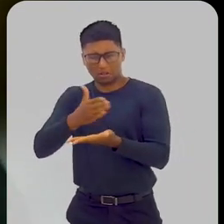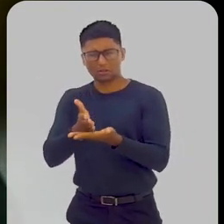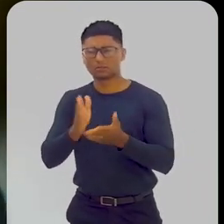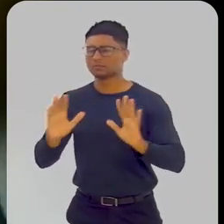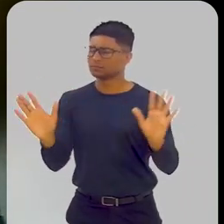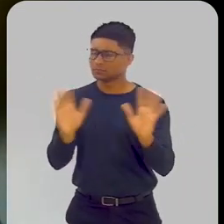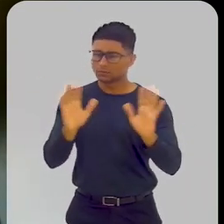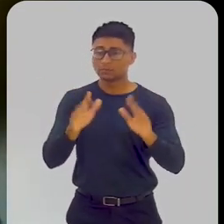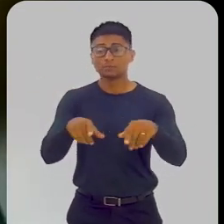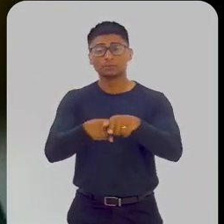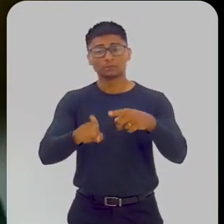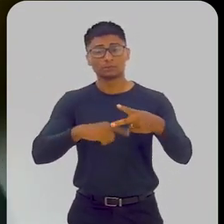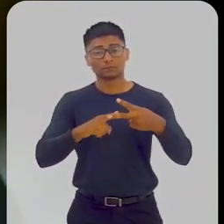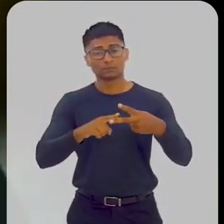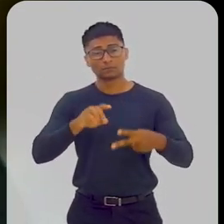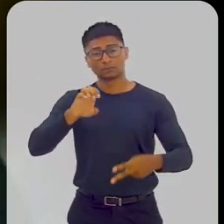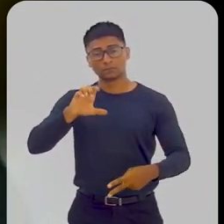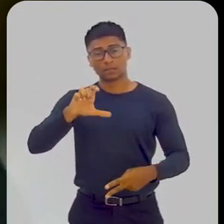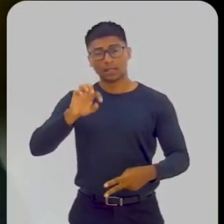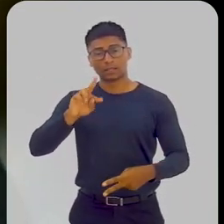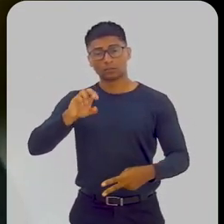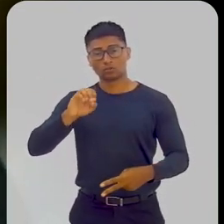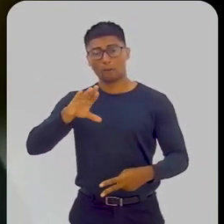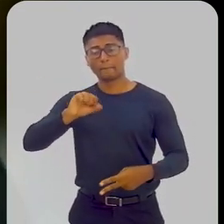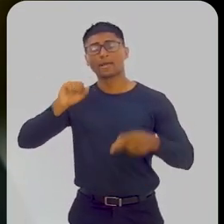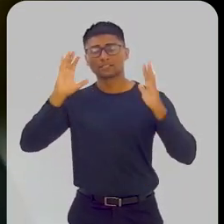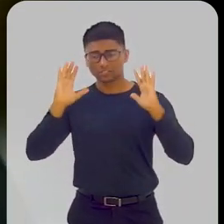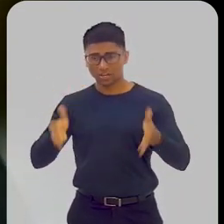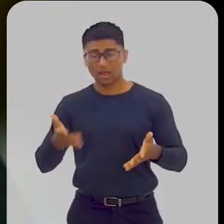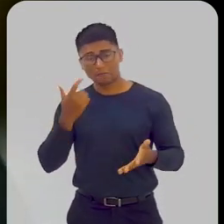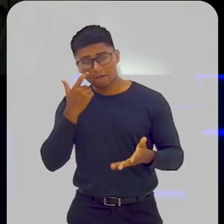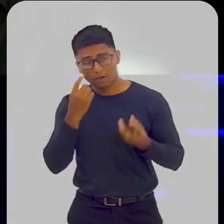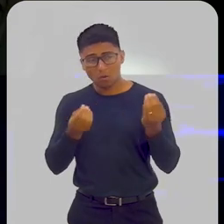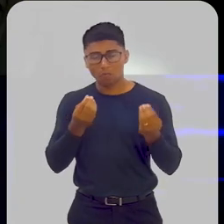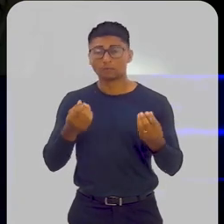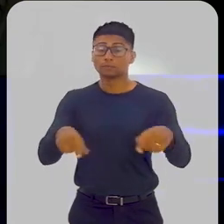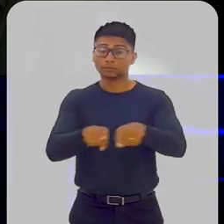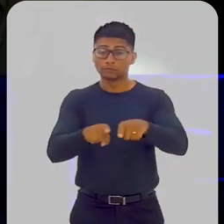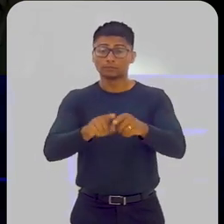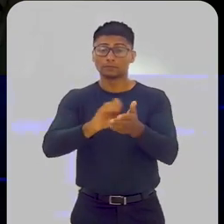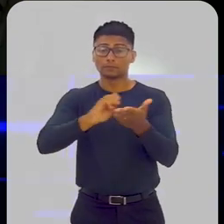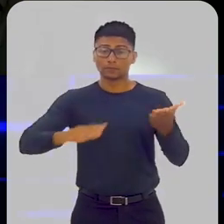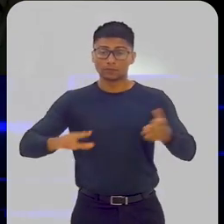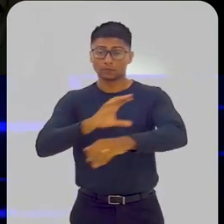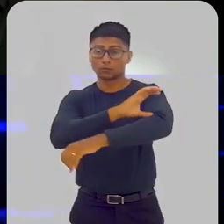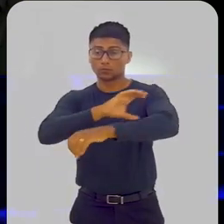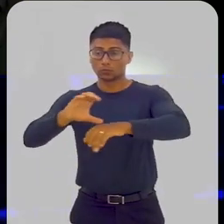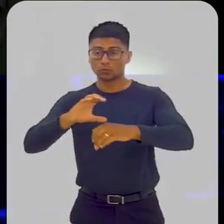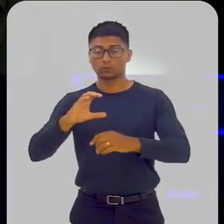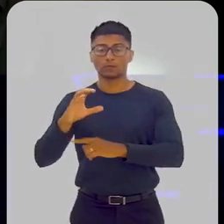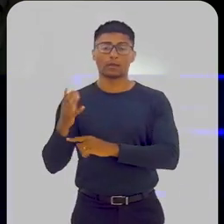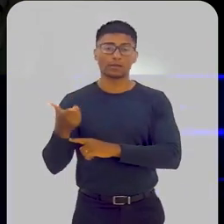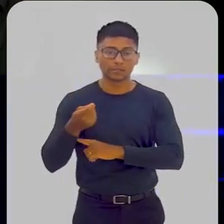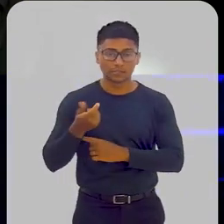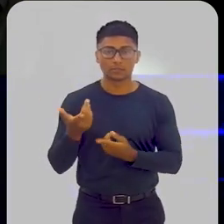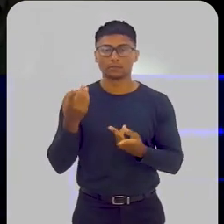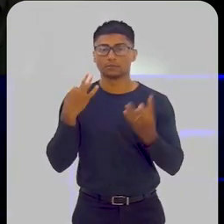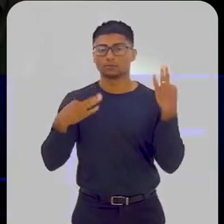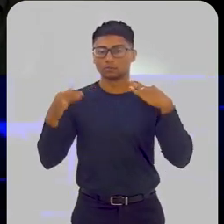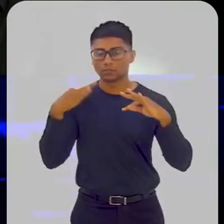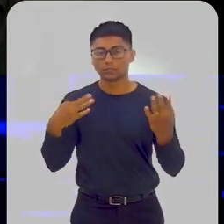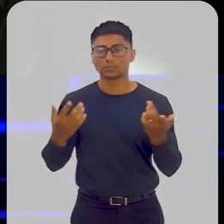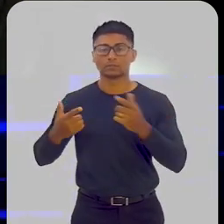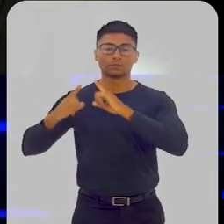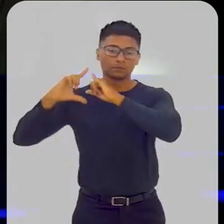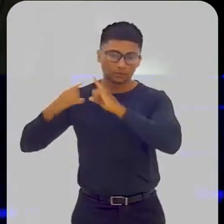e ver o que é que pode acontecer em termos da Eletrobras, que já foi, infelizmente, fatiado. E atividades culturais, artísticas,